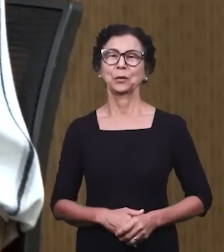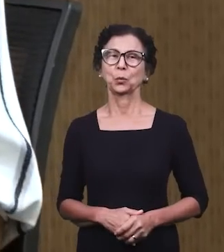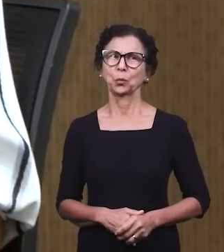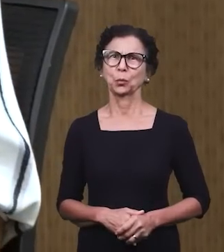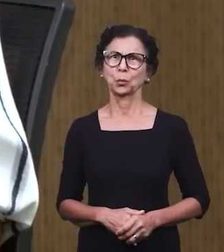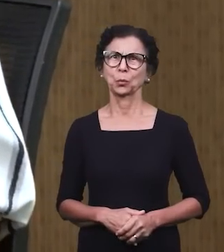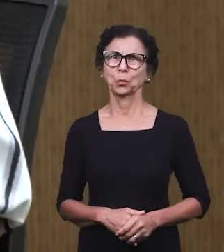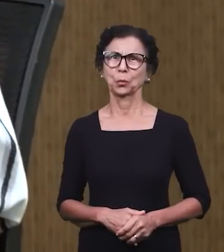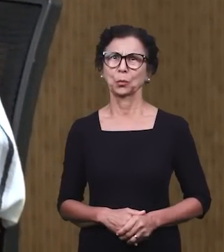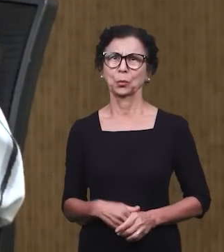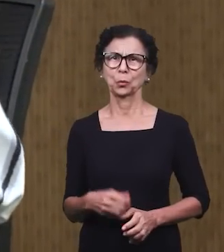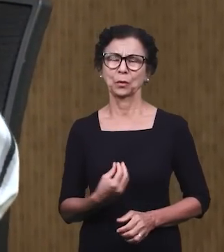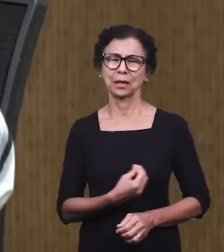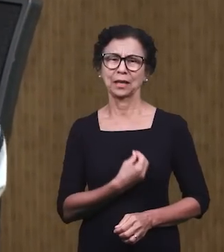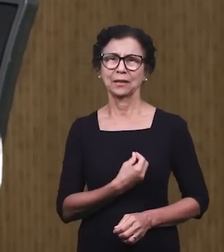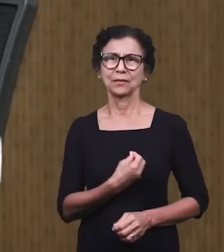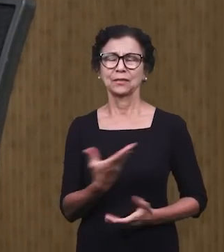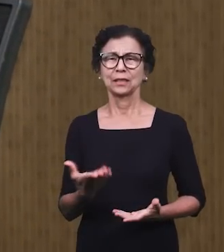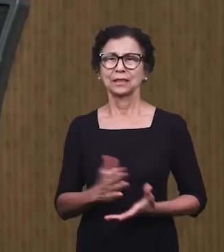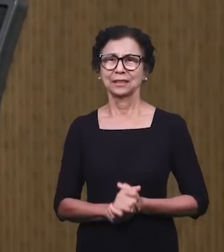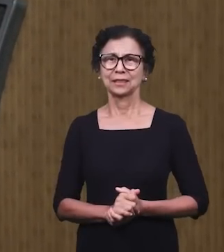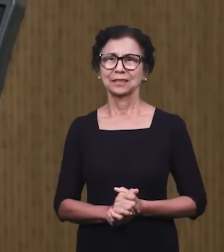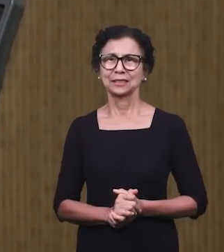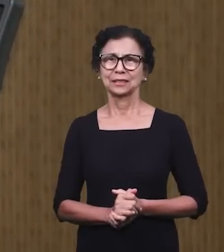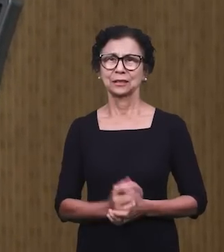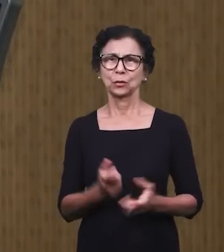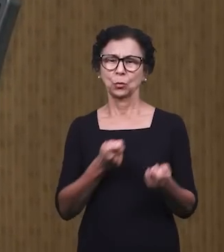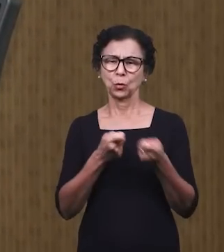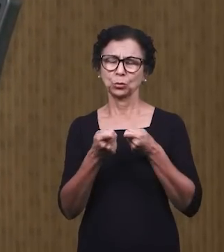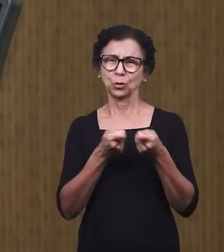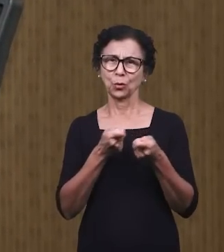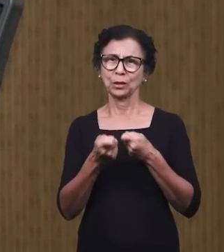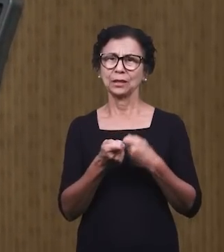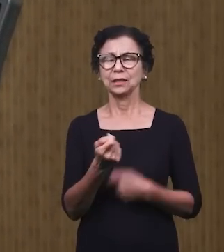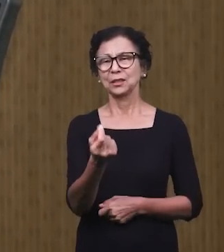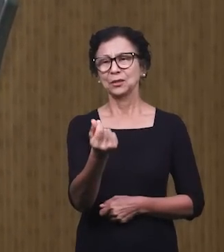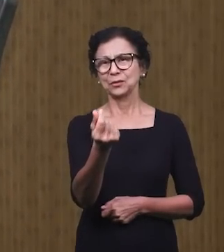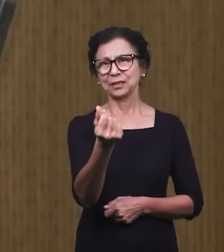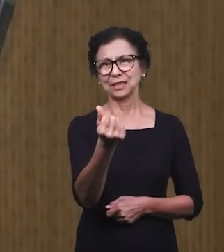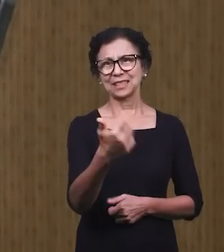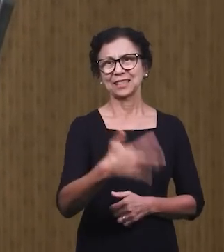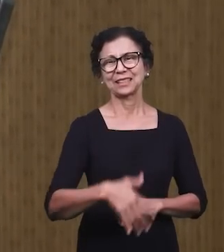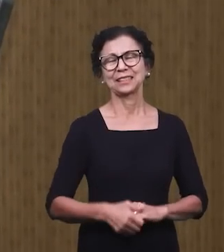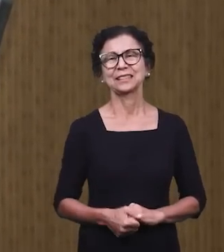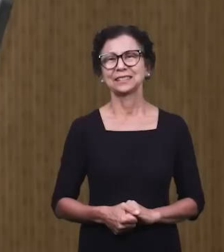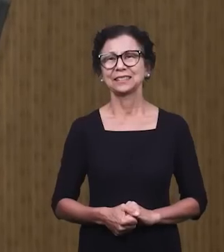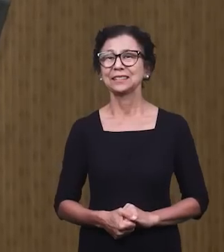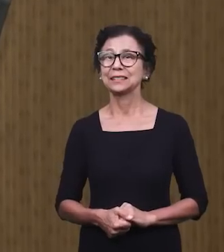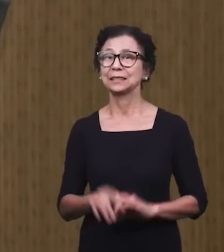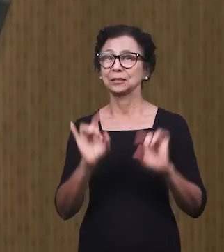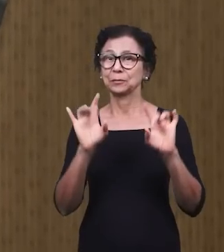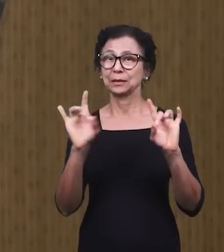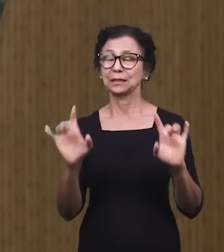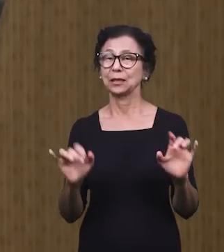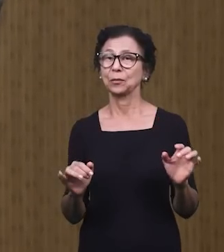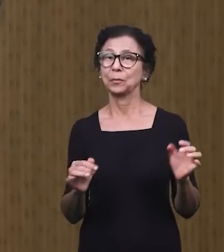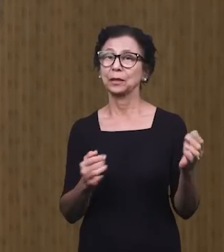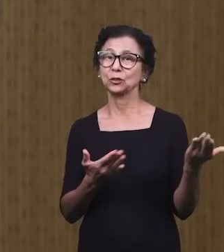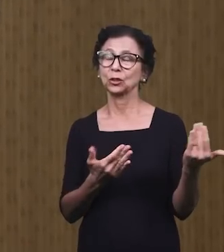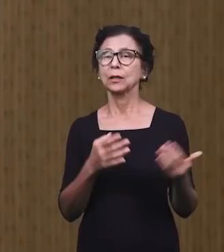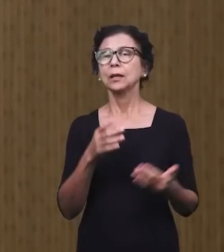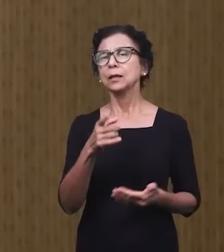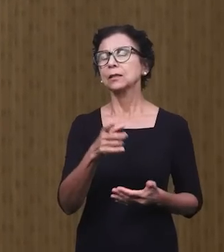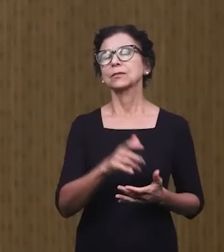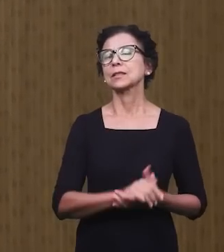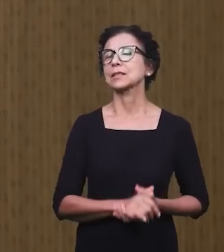financeira, é um tema muito importante, vida financeira. É um programa feito especialmente para os jovens, mas você que está